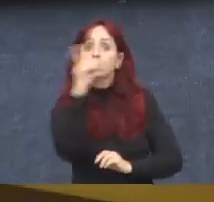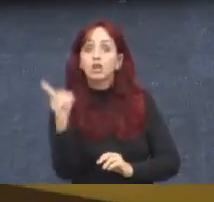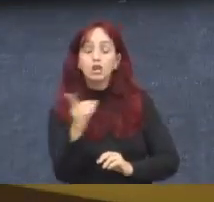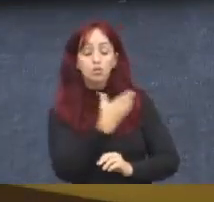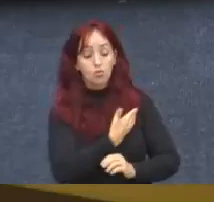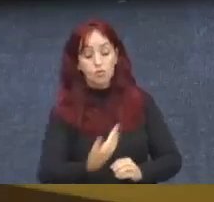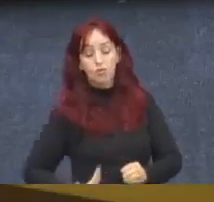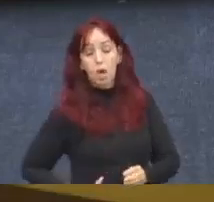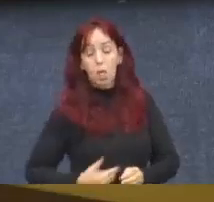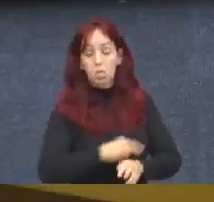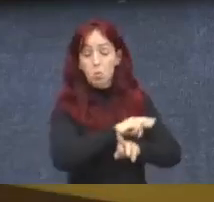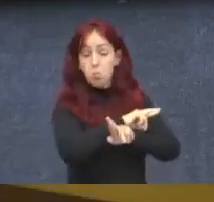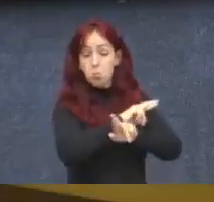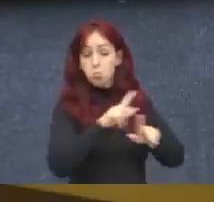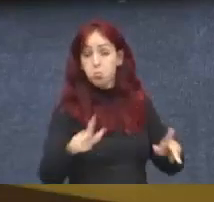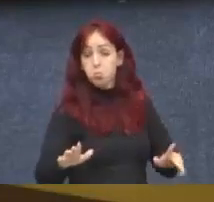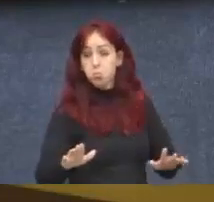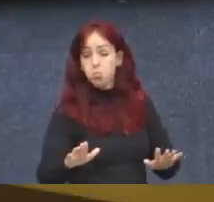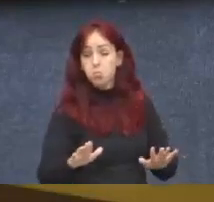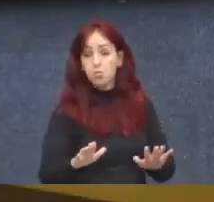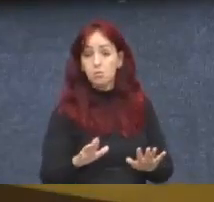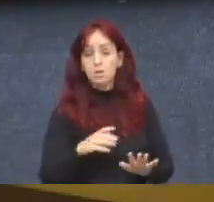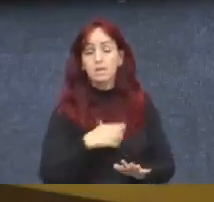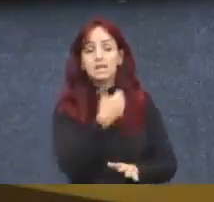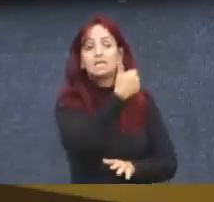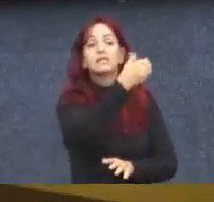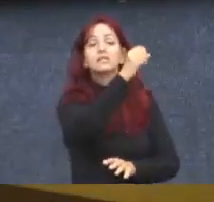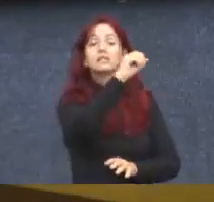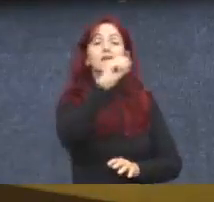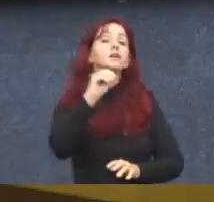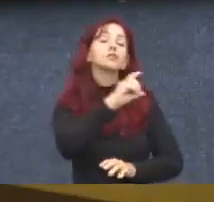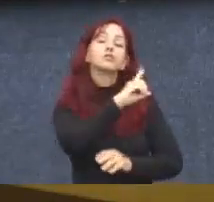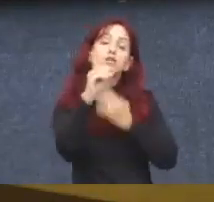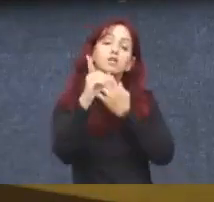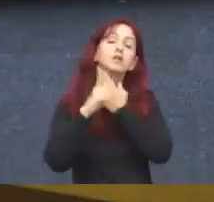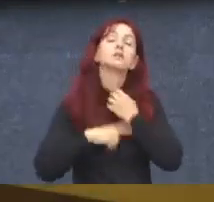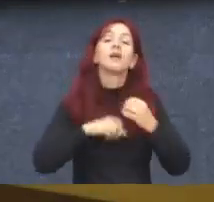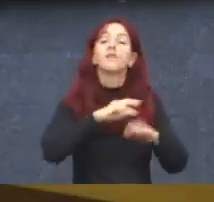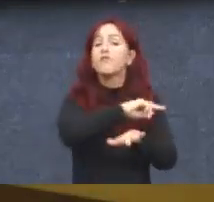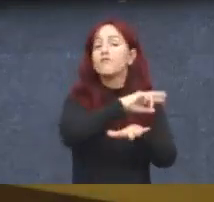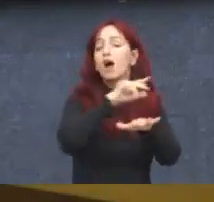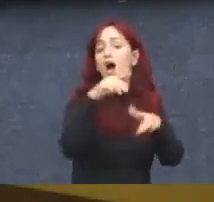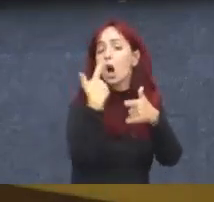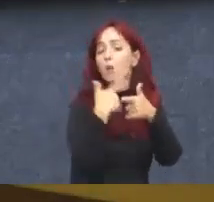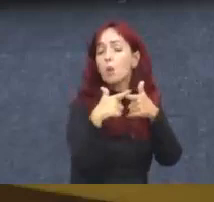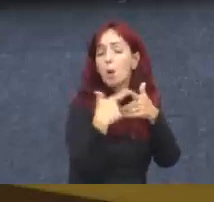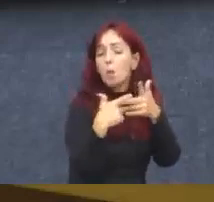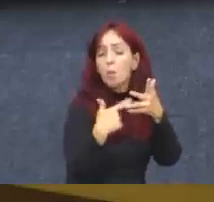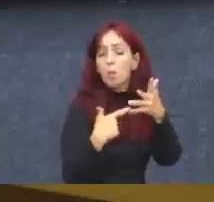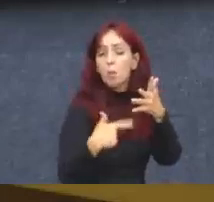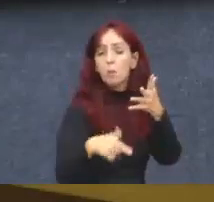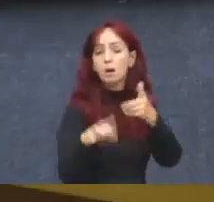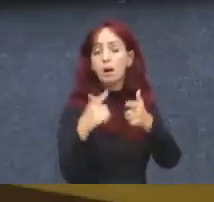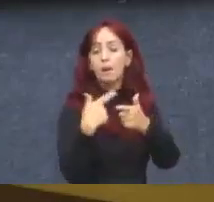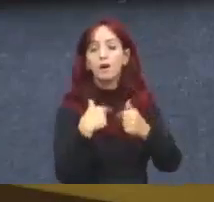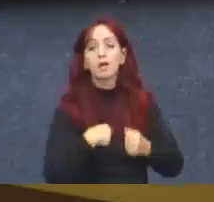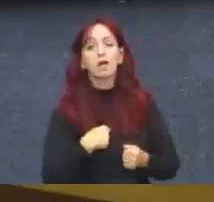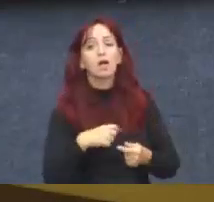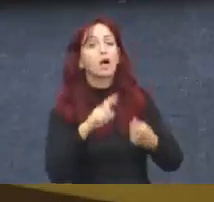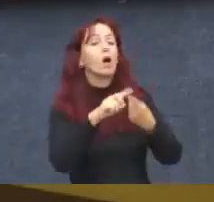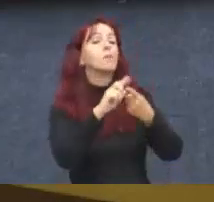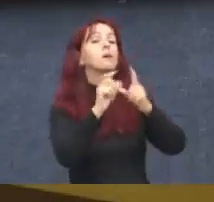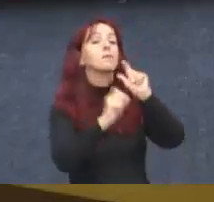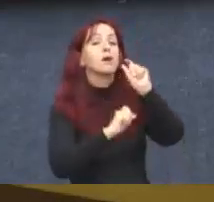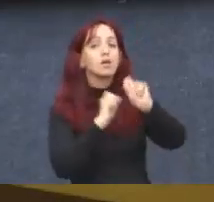desgoverno. E nesses 100 dias, nós tivemos vários e vários problemas. O primeiro que eu enumerei